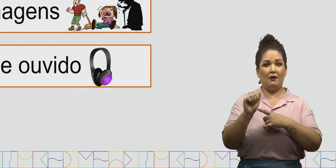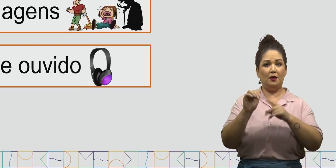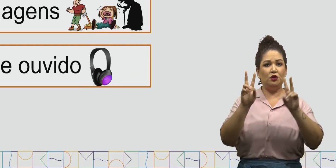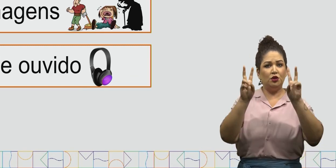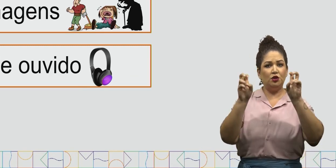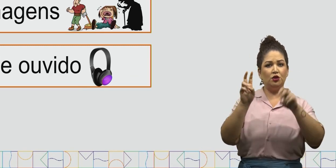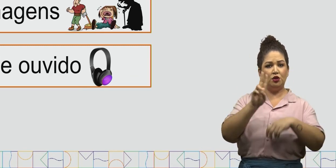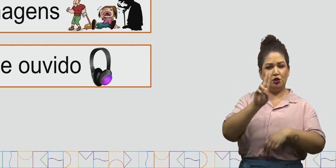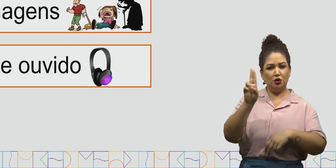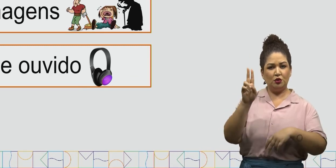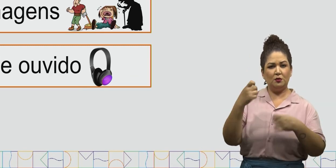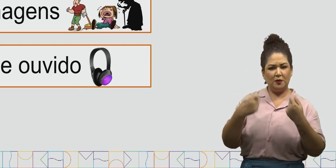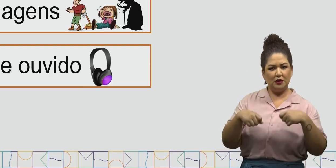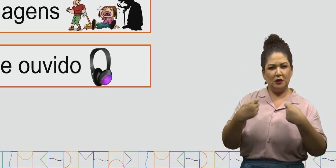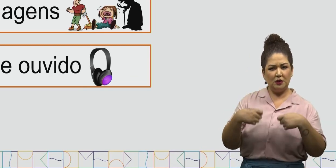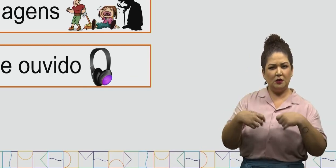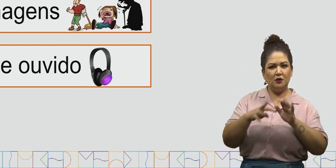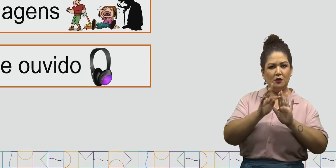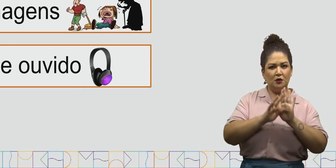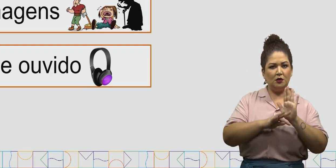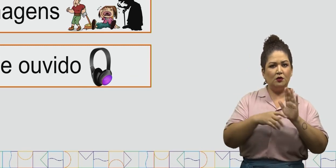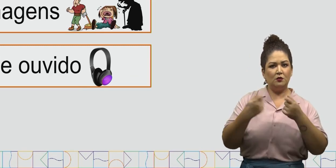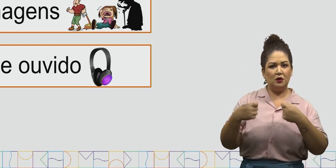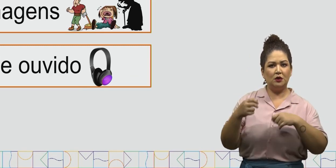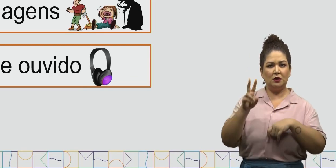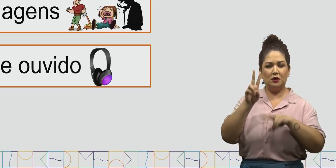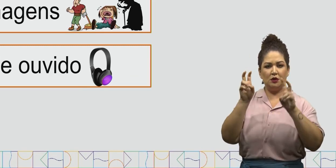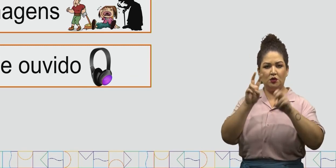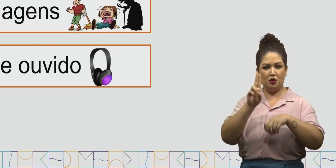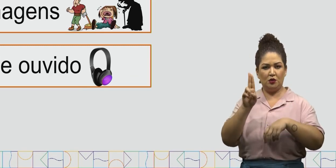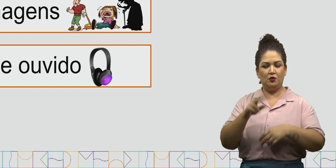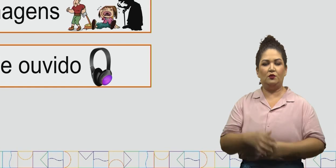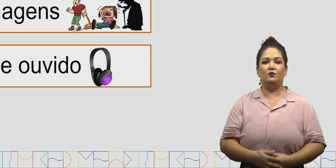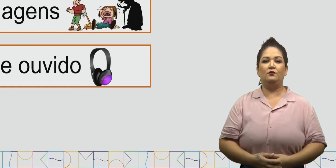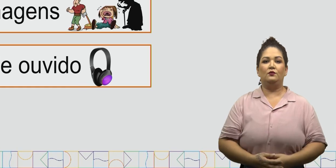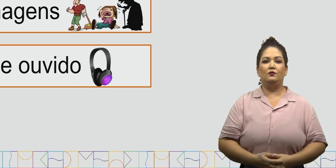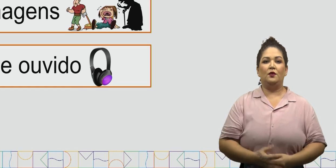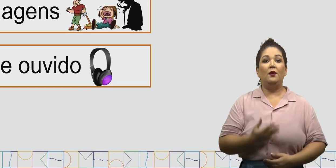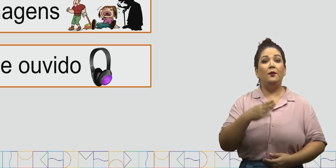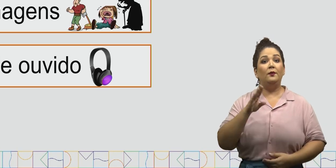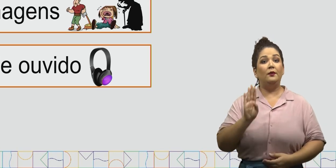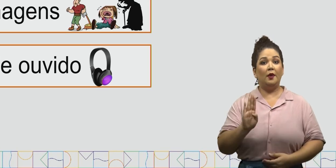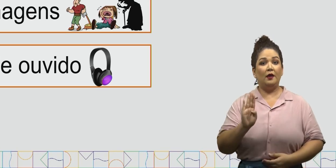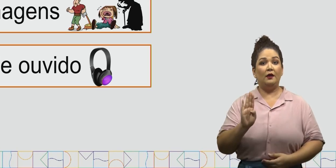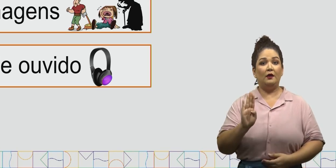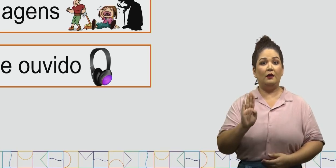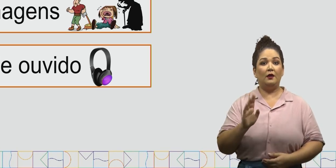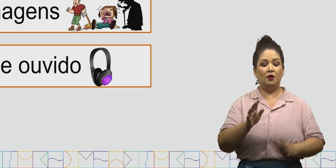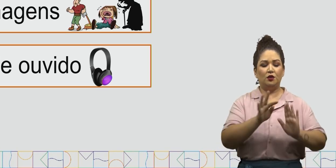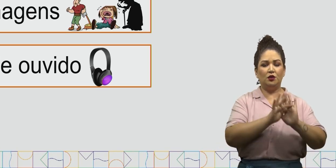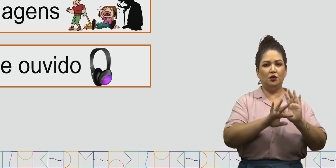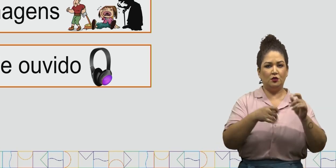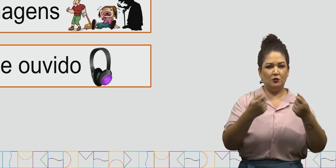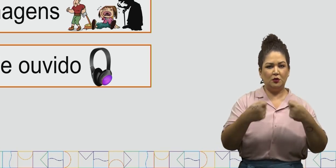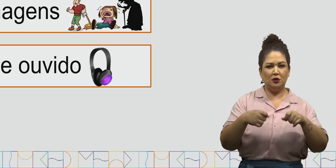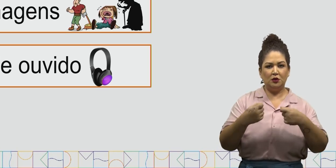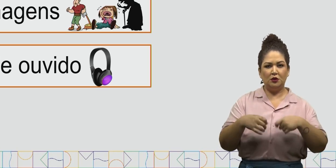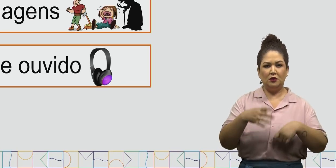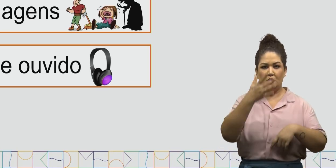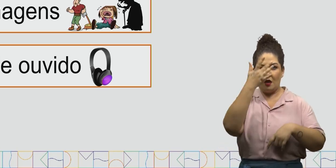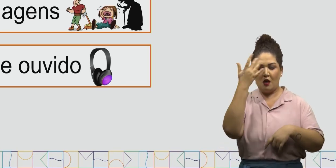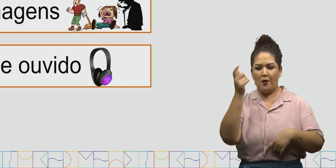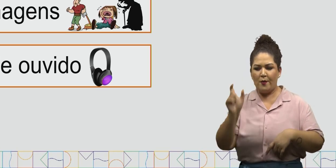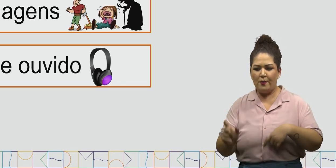A. Será que um texto ele deve ter título? Letrinha B. Será que um texto ele